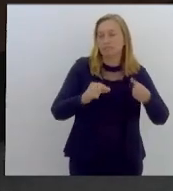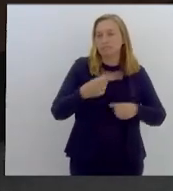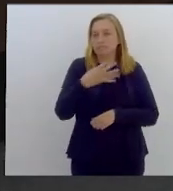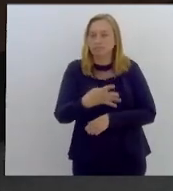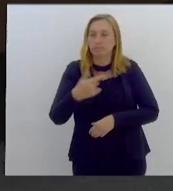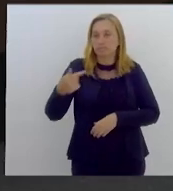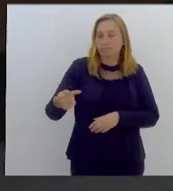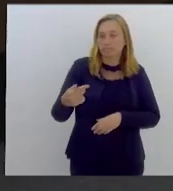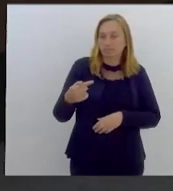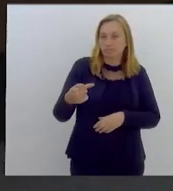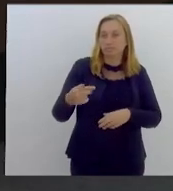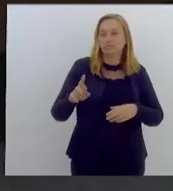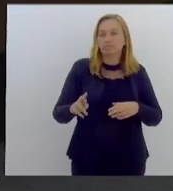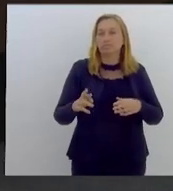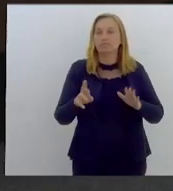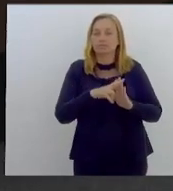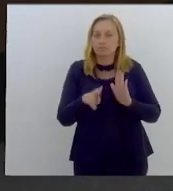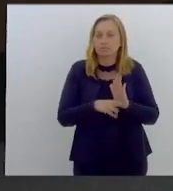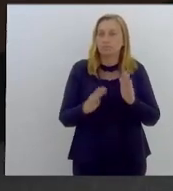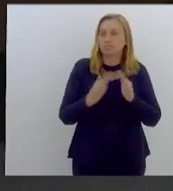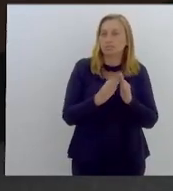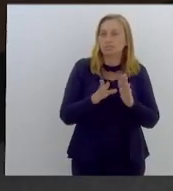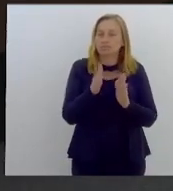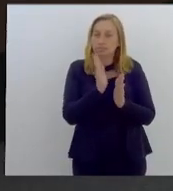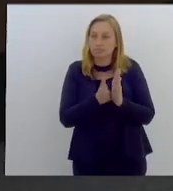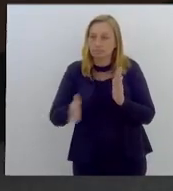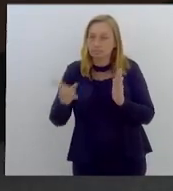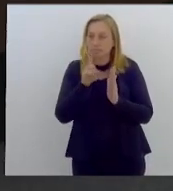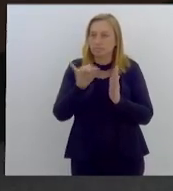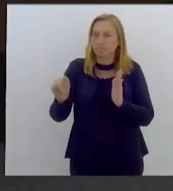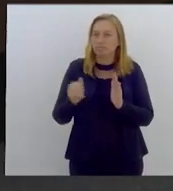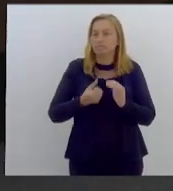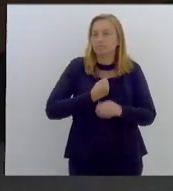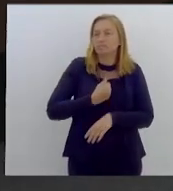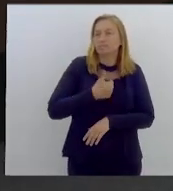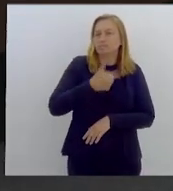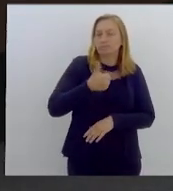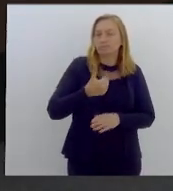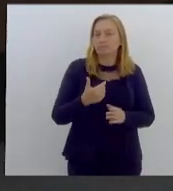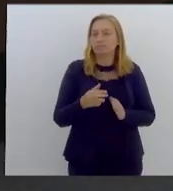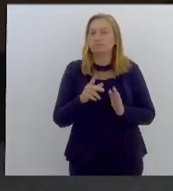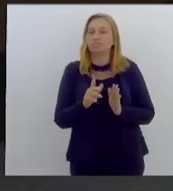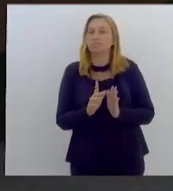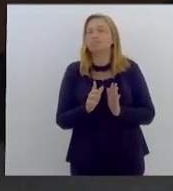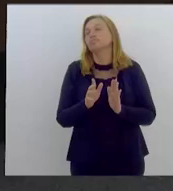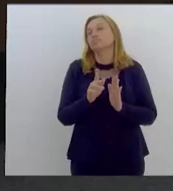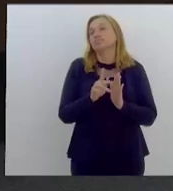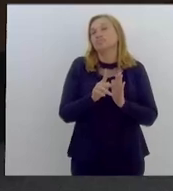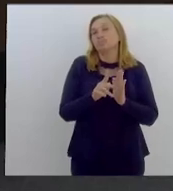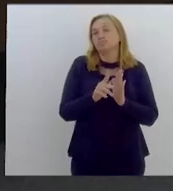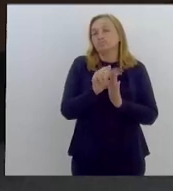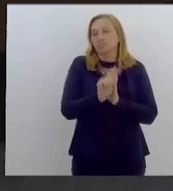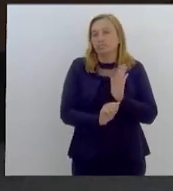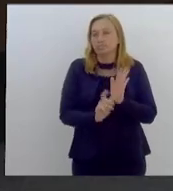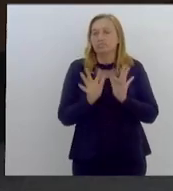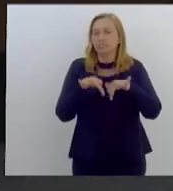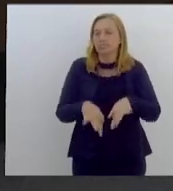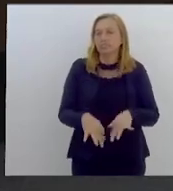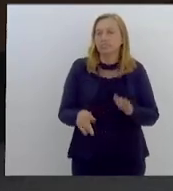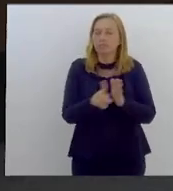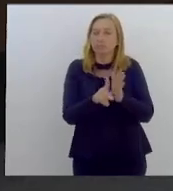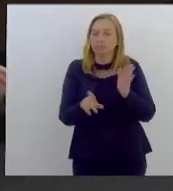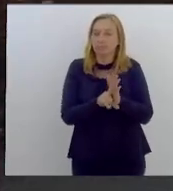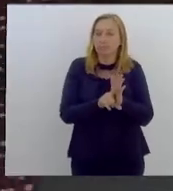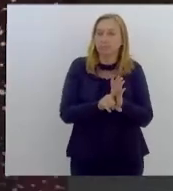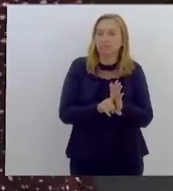regimento interno da mesa diretora, com a seguinte ordem do dia. Número 1, redação final do projeto de lei 6412 de 22 do Poder Executivo,